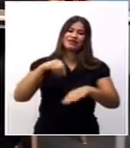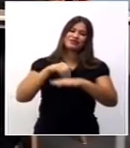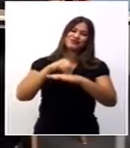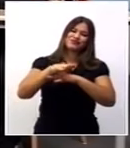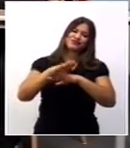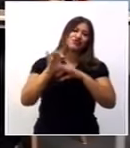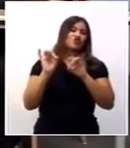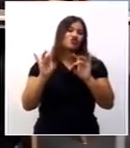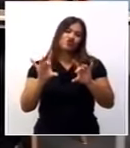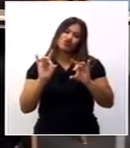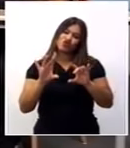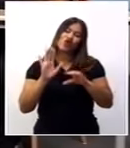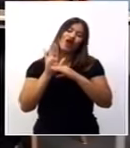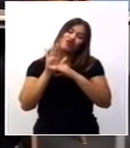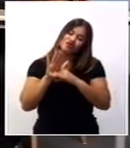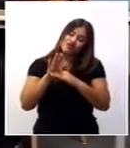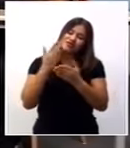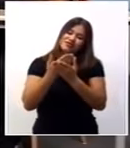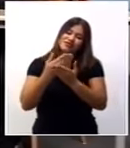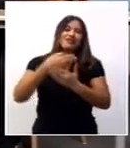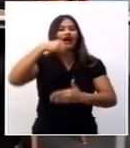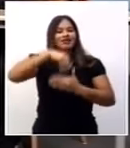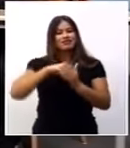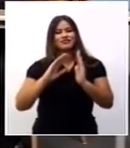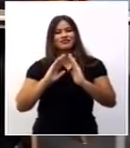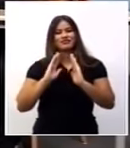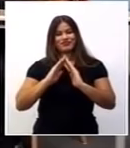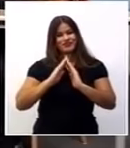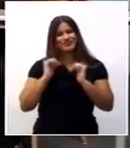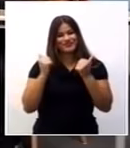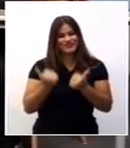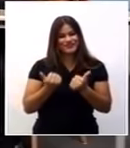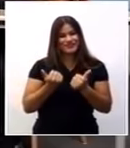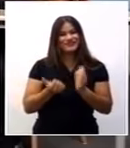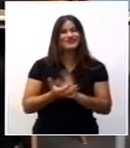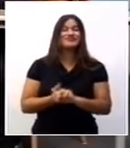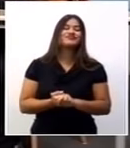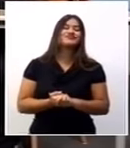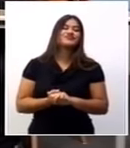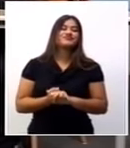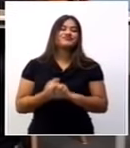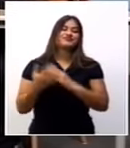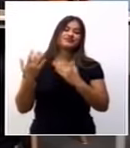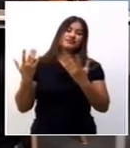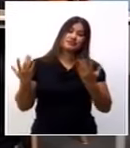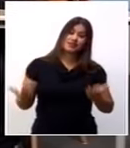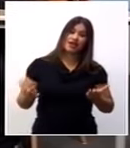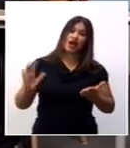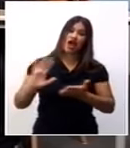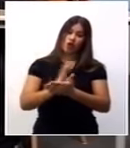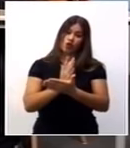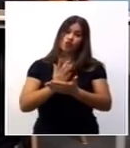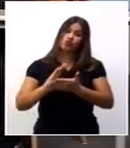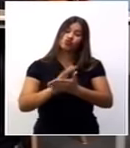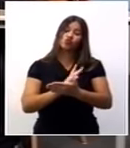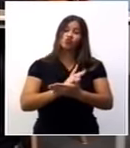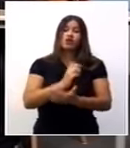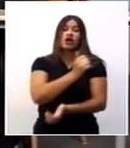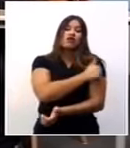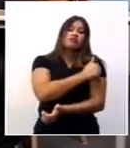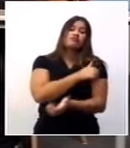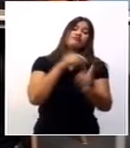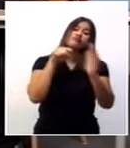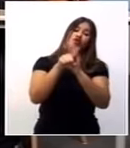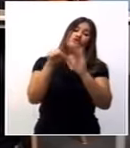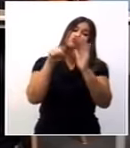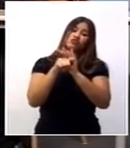E ajudando vocês a estudar um pouquinho mais em casa. Bom, professora, tem alguns alunos perguntando se é para copiar. Mas